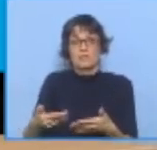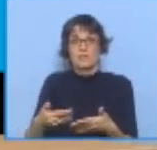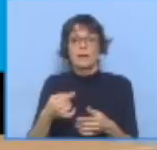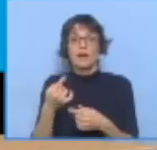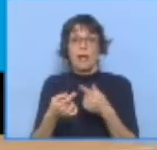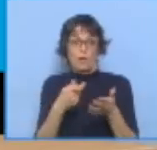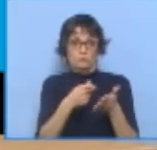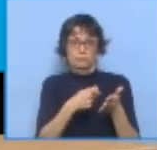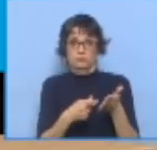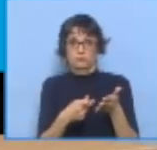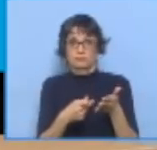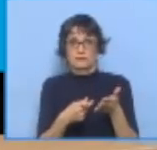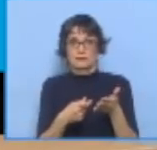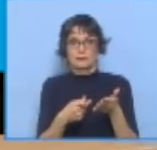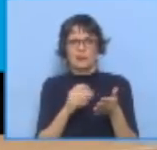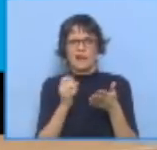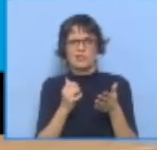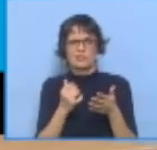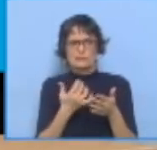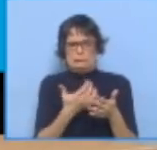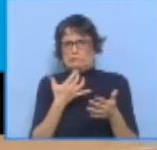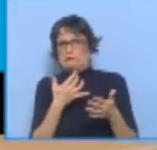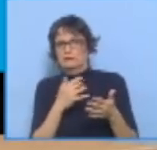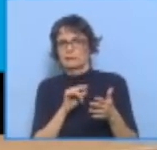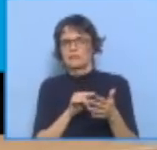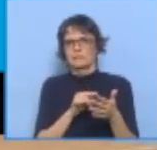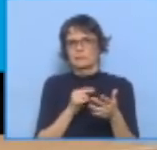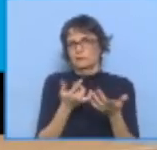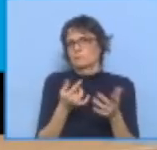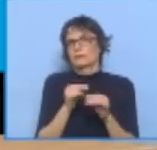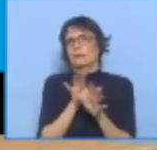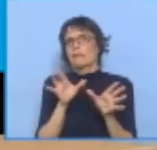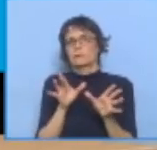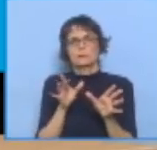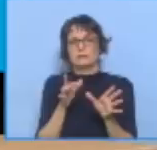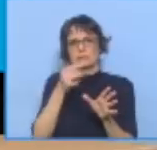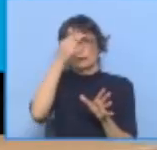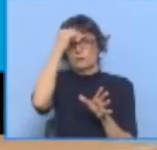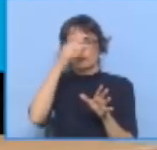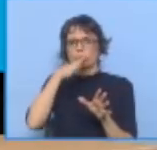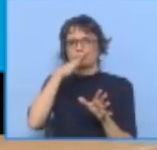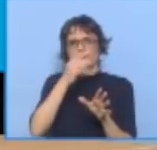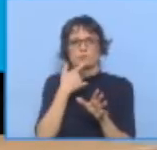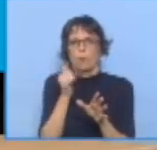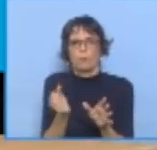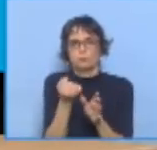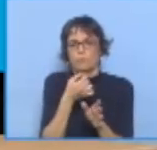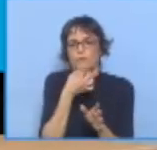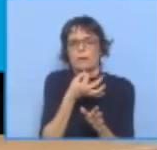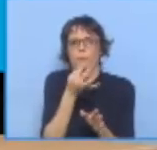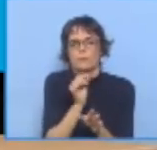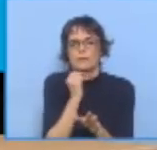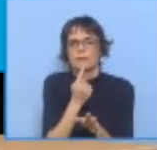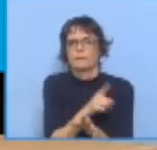um bocadinho chocantes e nós não o podíamos adotar naturalmente nas celebrações e na linguagem oficial. Portanto, nós iremos